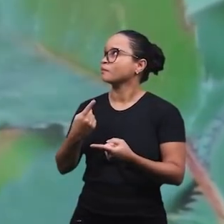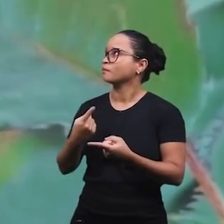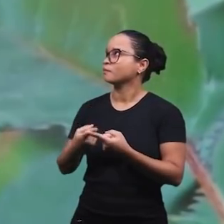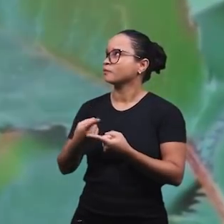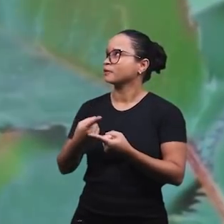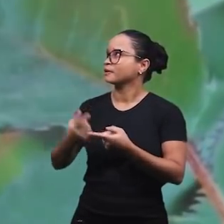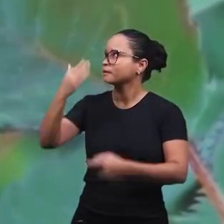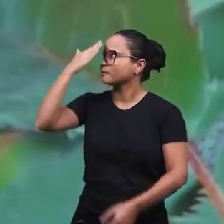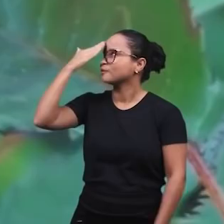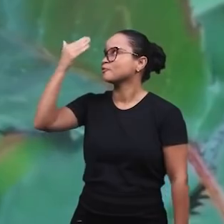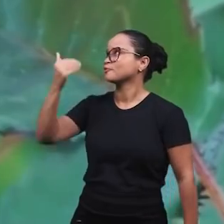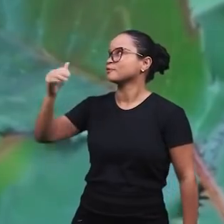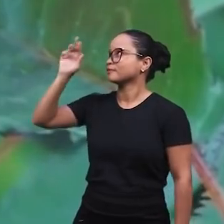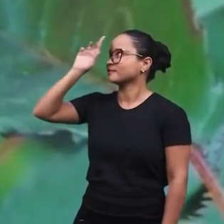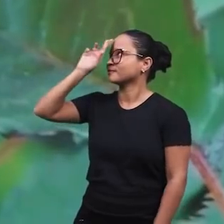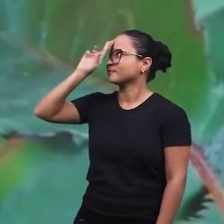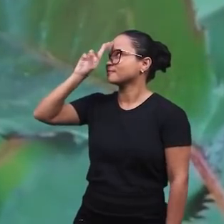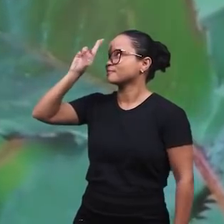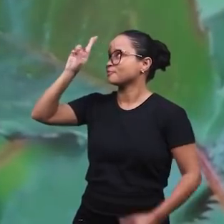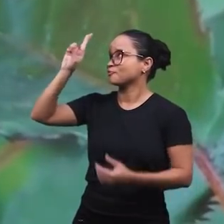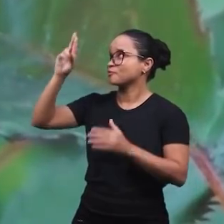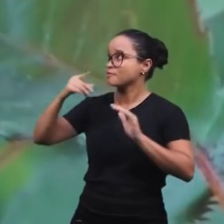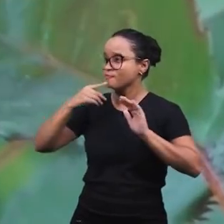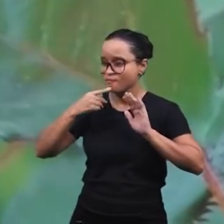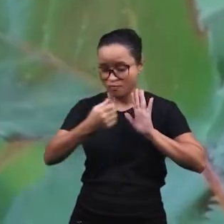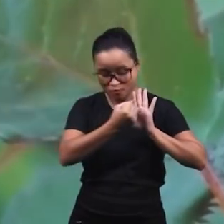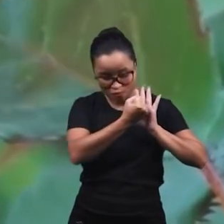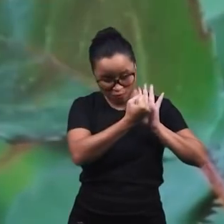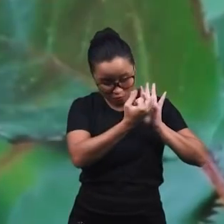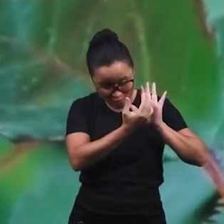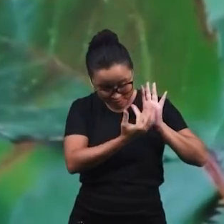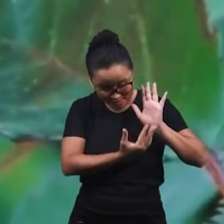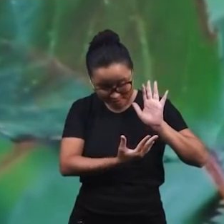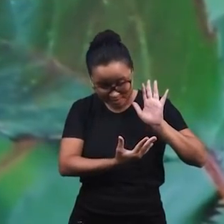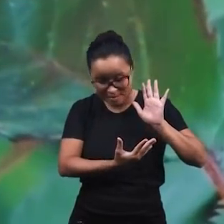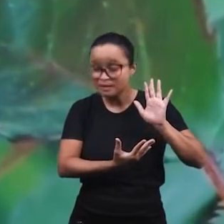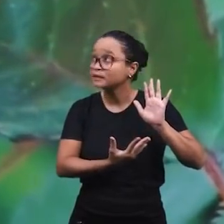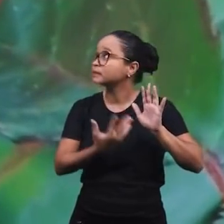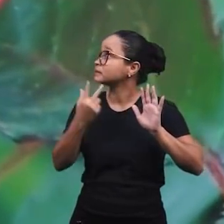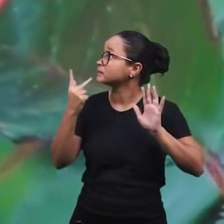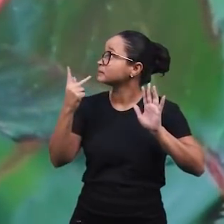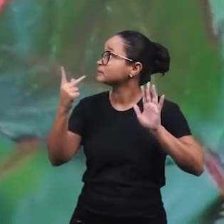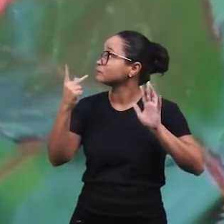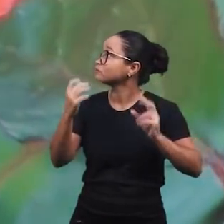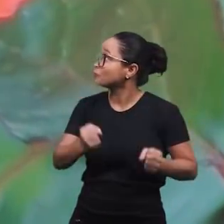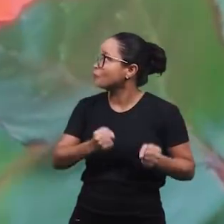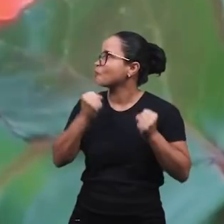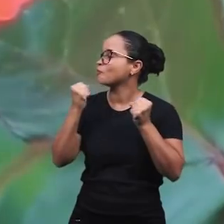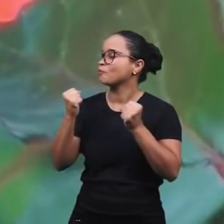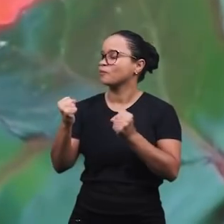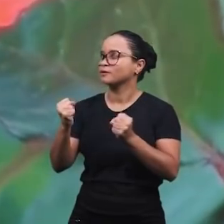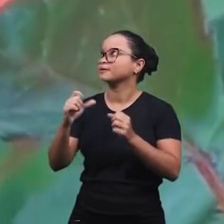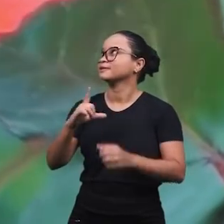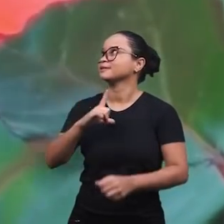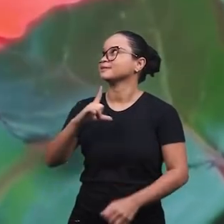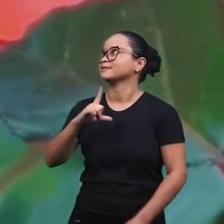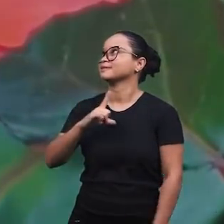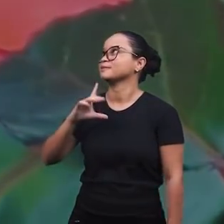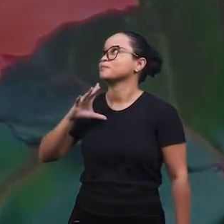Pelo poder que há em teu sangue